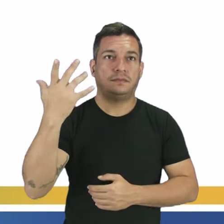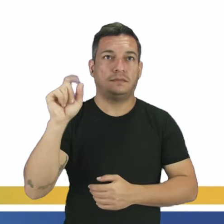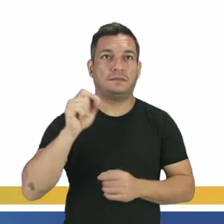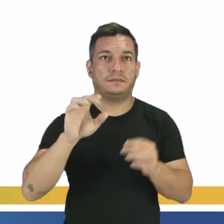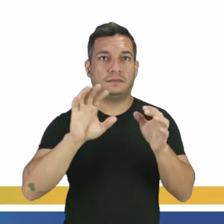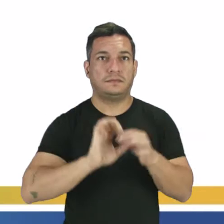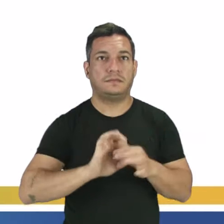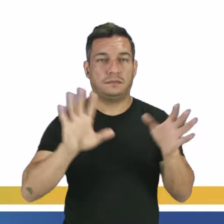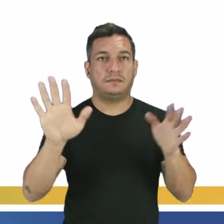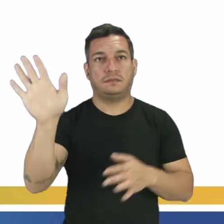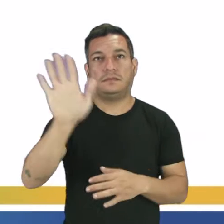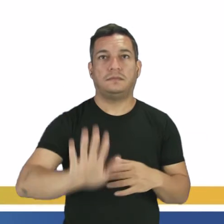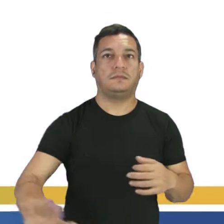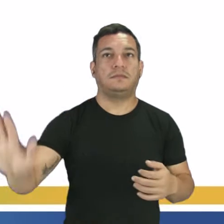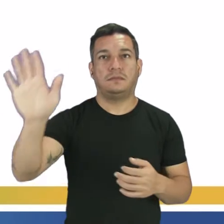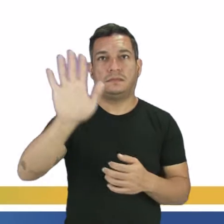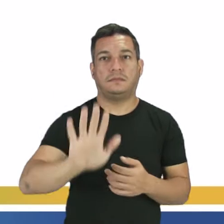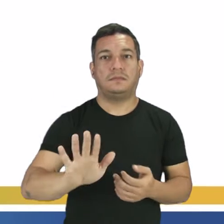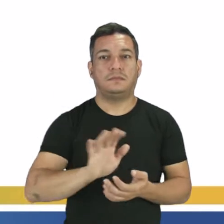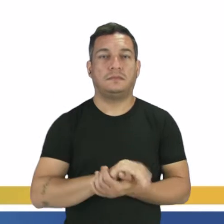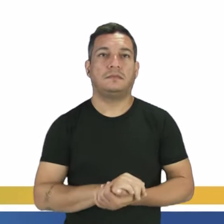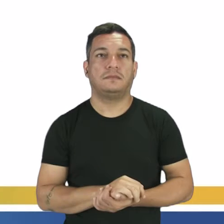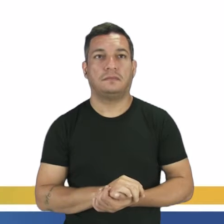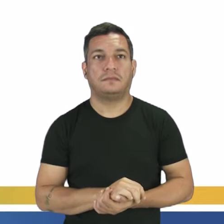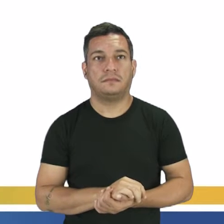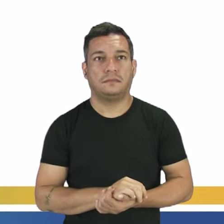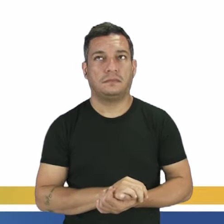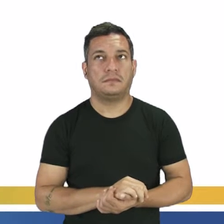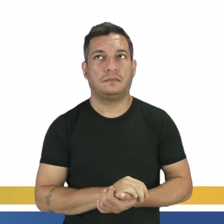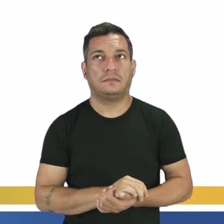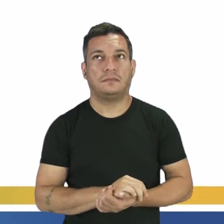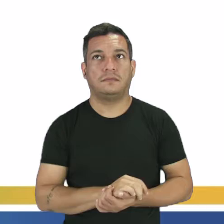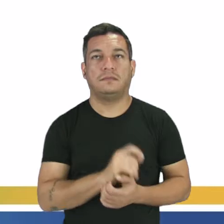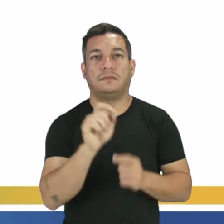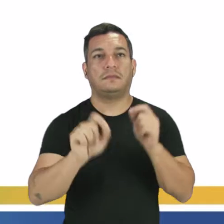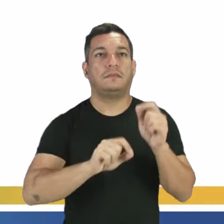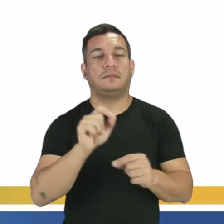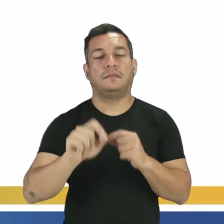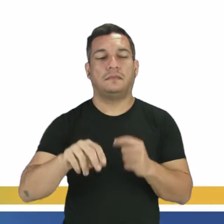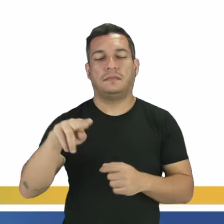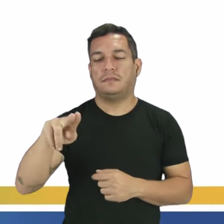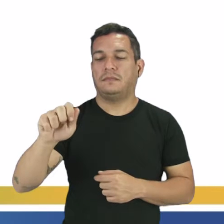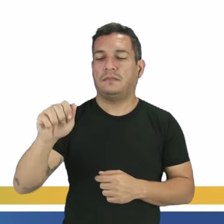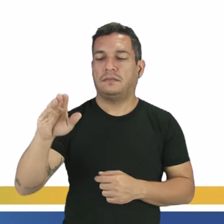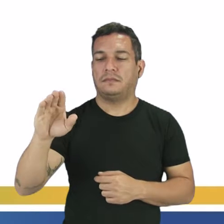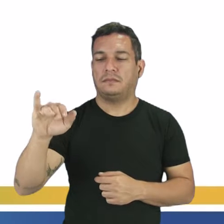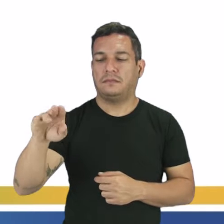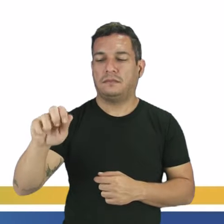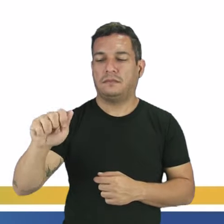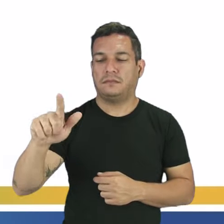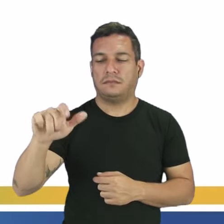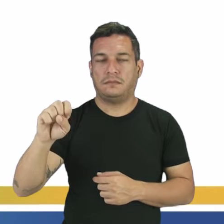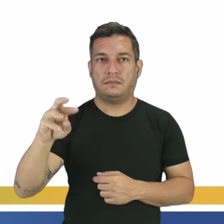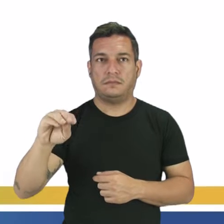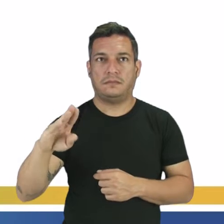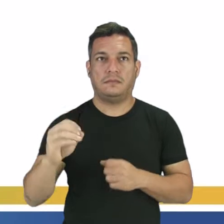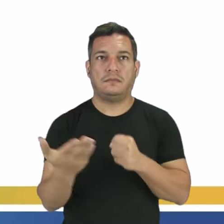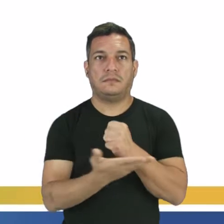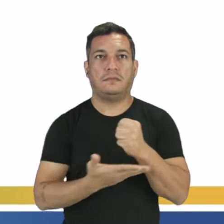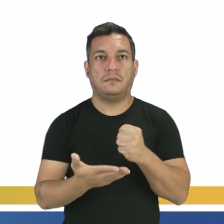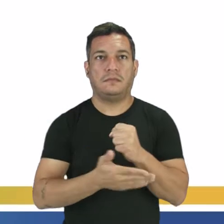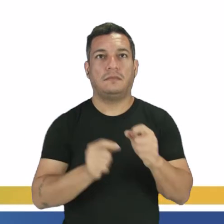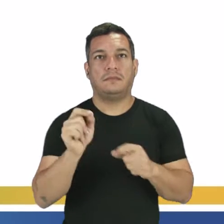o liberalismo e o nacionalismo. O que é o nacionalismo? Está baseado na noção